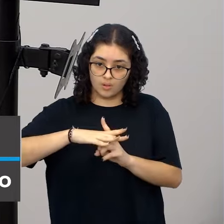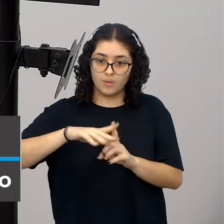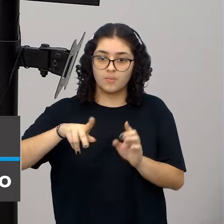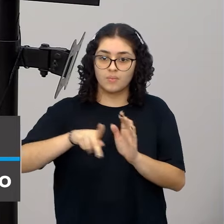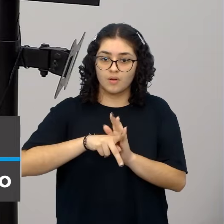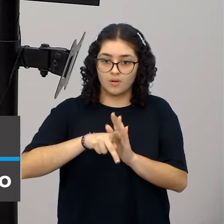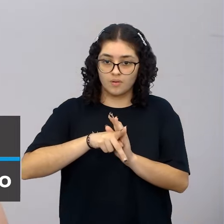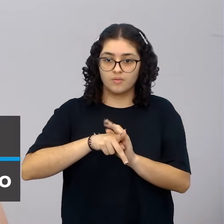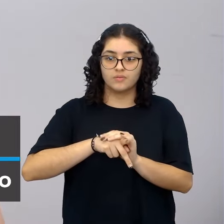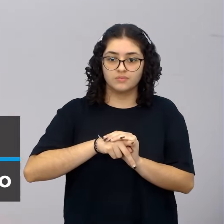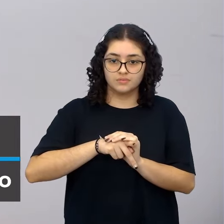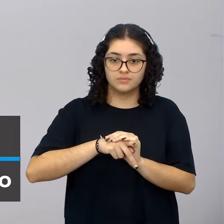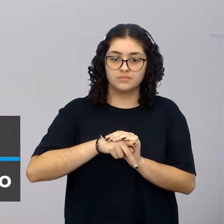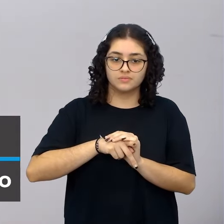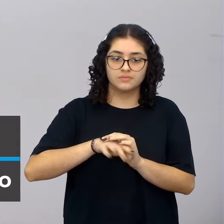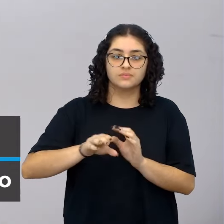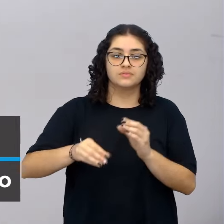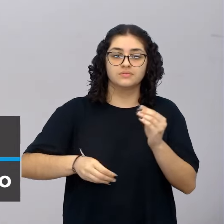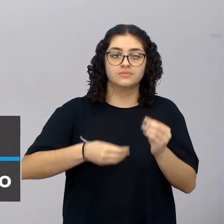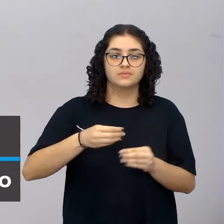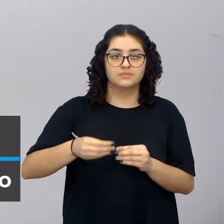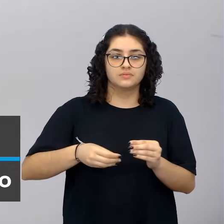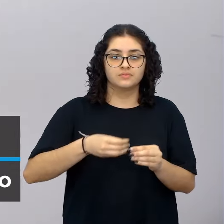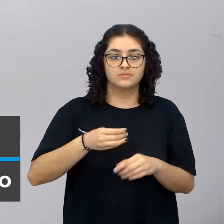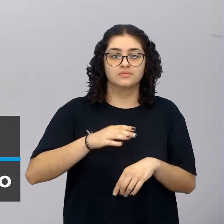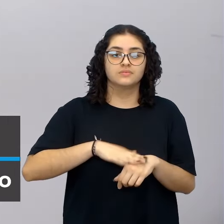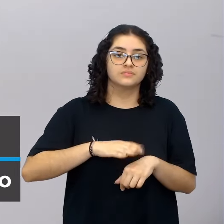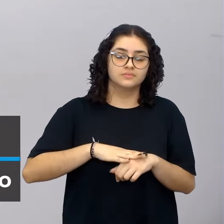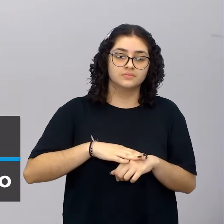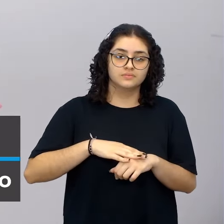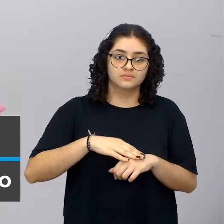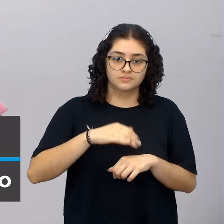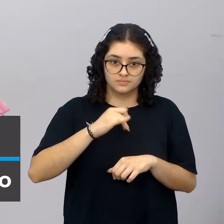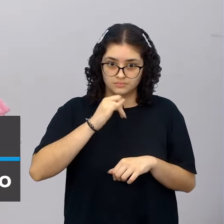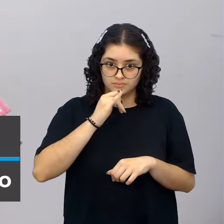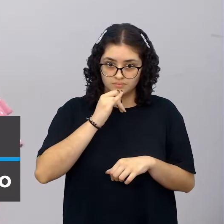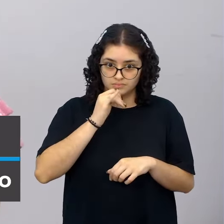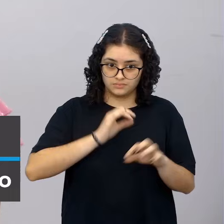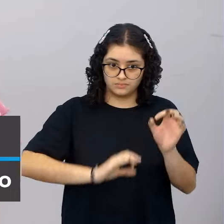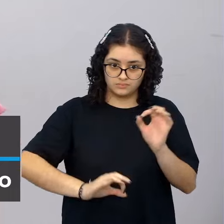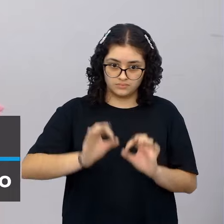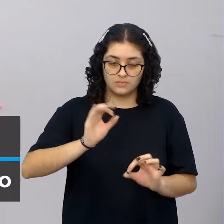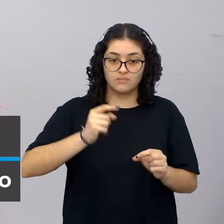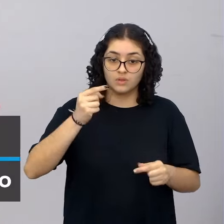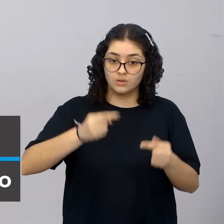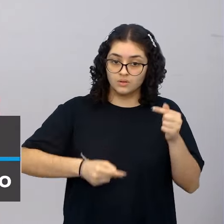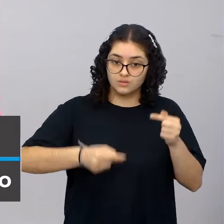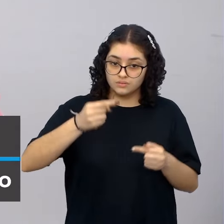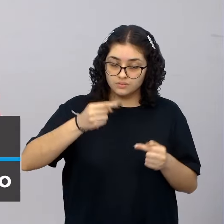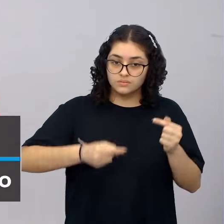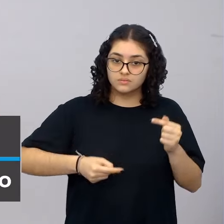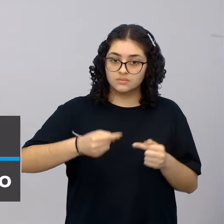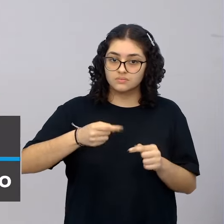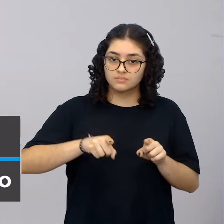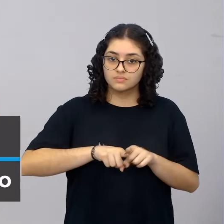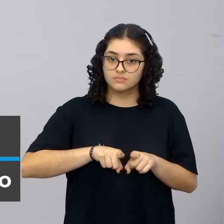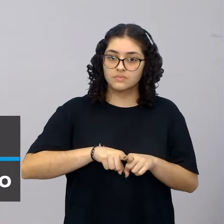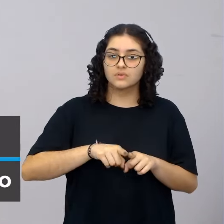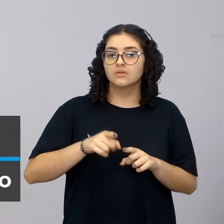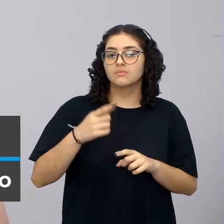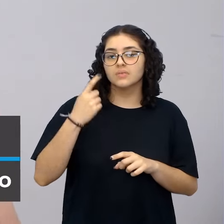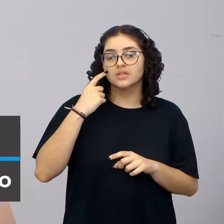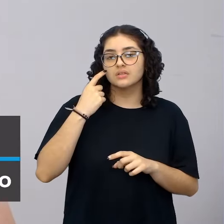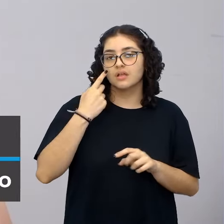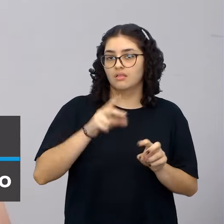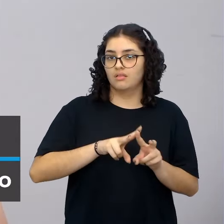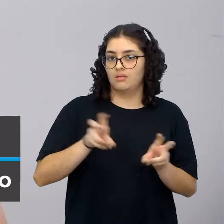sociais, porque você precisa... Como é que eu formo um cidadão crítico? Quando eu dou condição para ele abrir uma discussão, ele criar sobre, pensar